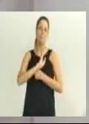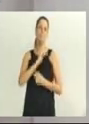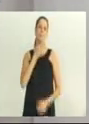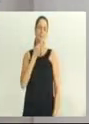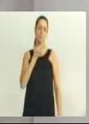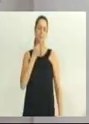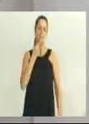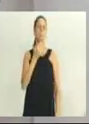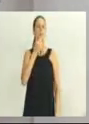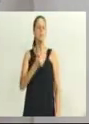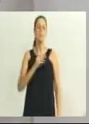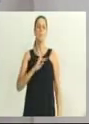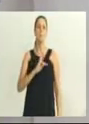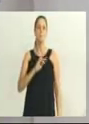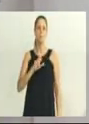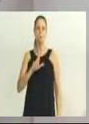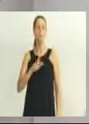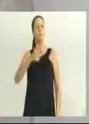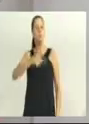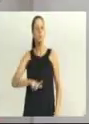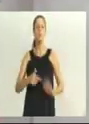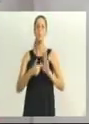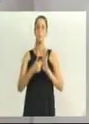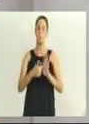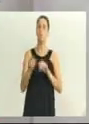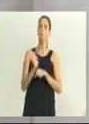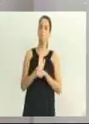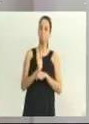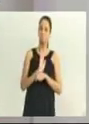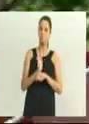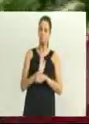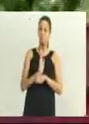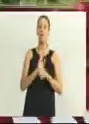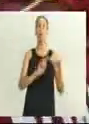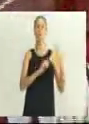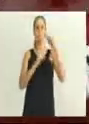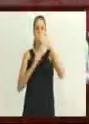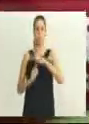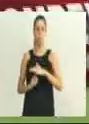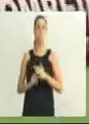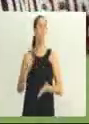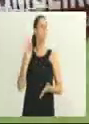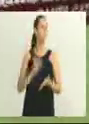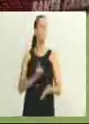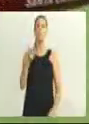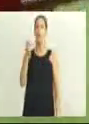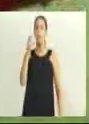pedindo ao pessoal da TVL que mais uma vez mostre as imagens do Arcanjo. É uma conquista,